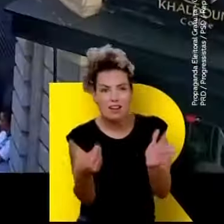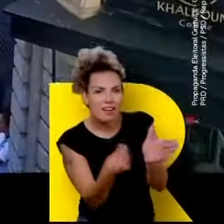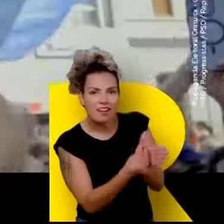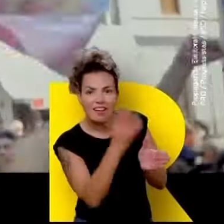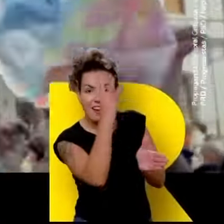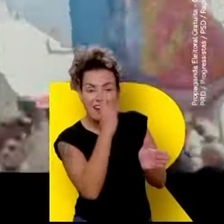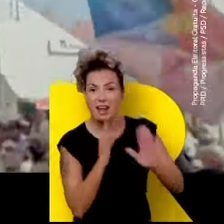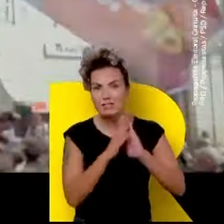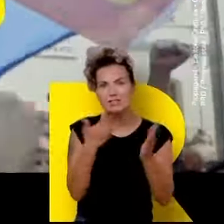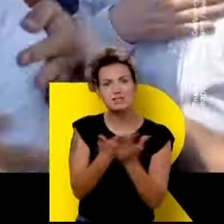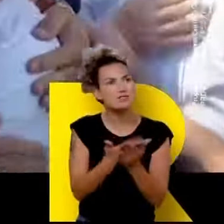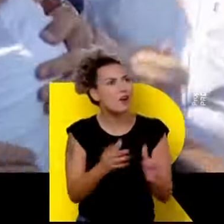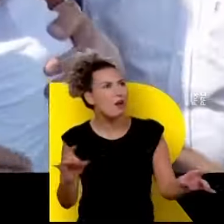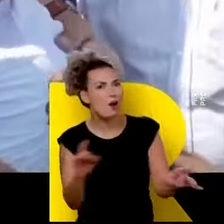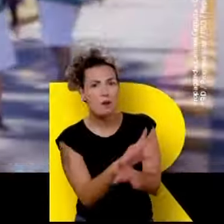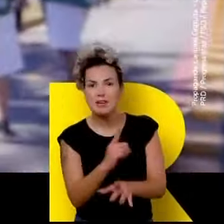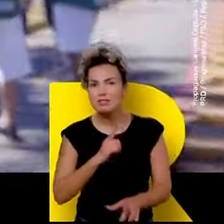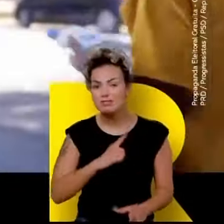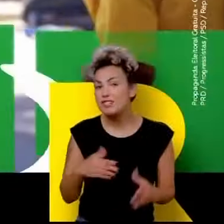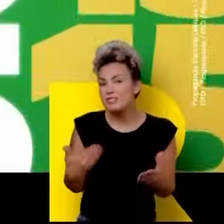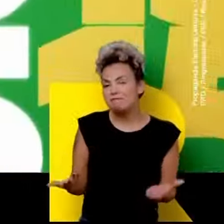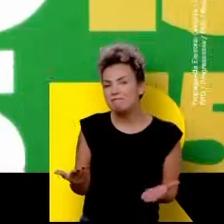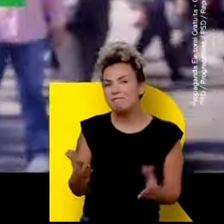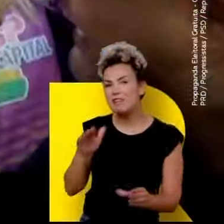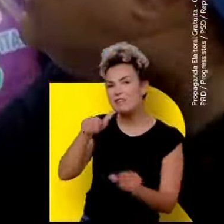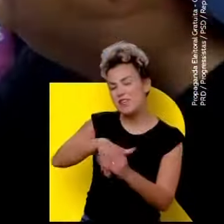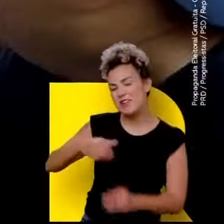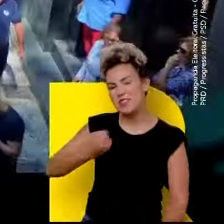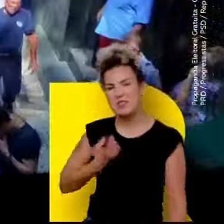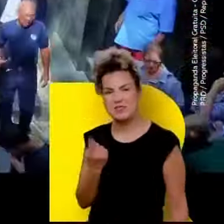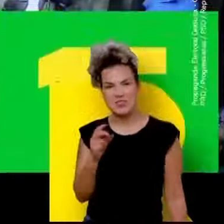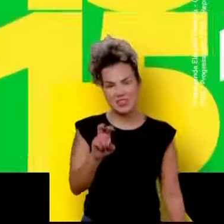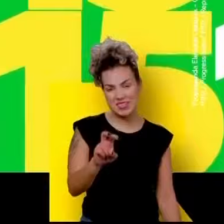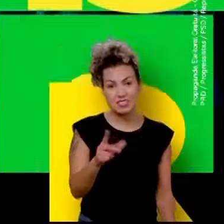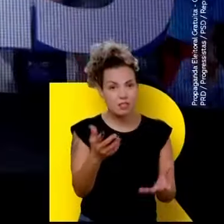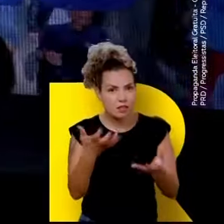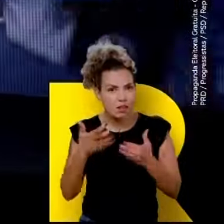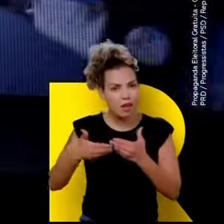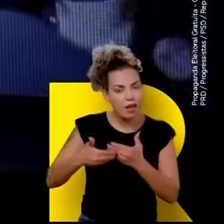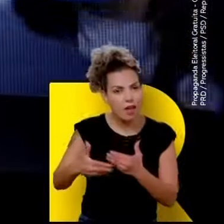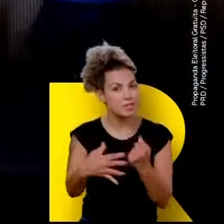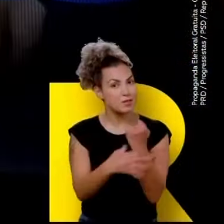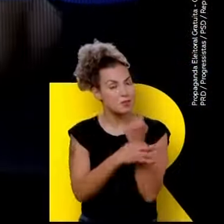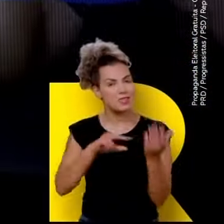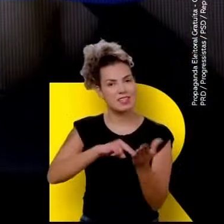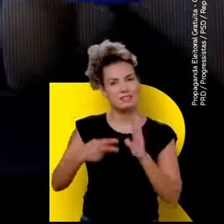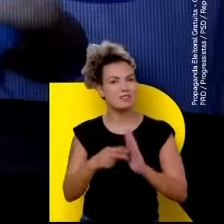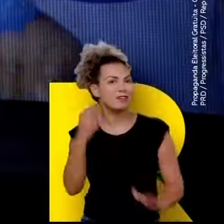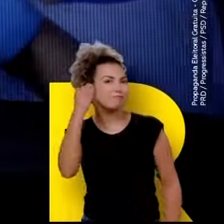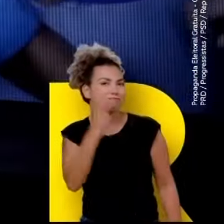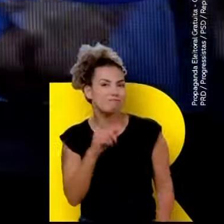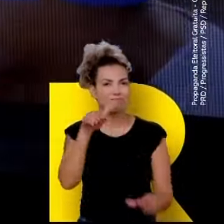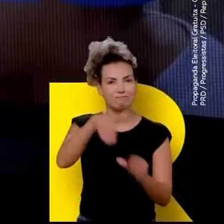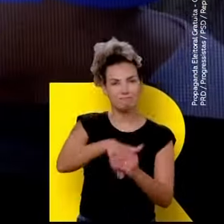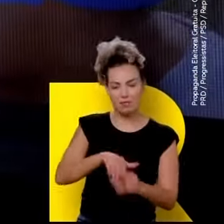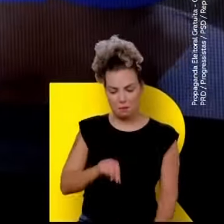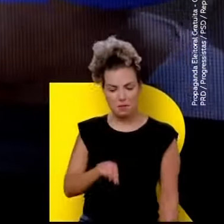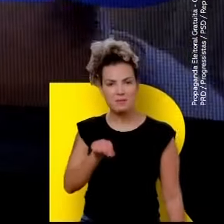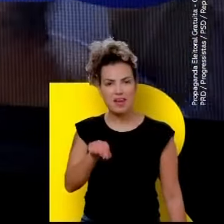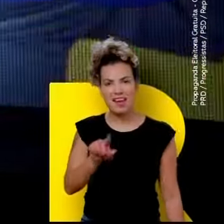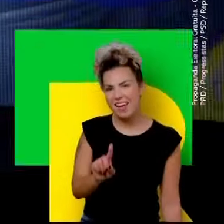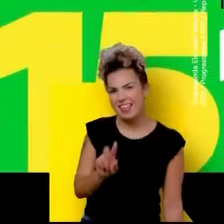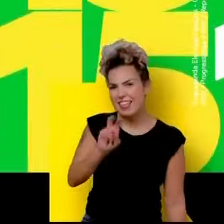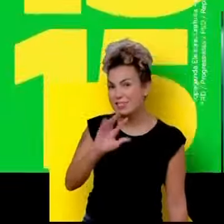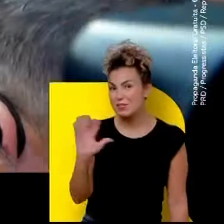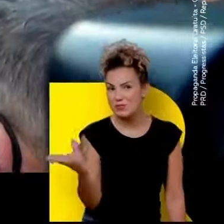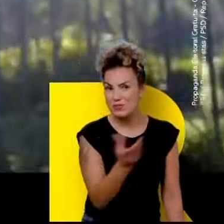15. Tarifa zero é 15, creche 100% é 15. O caminho seguro é Ricardo Nunes. Vote 15